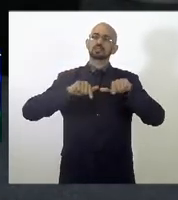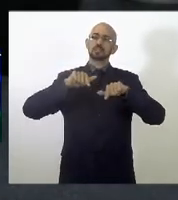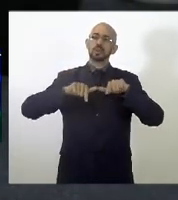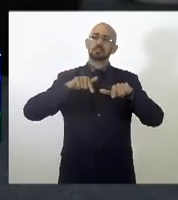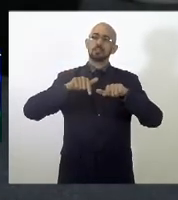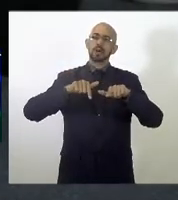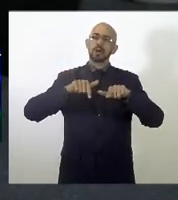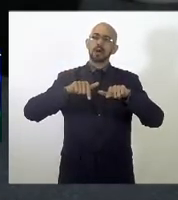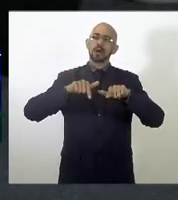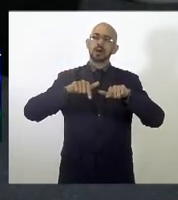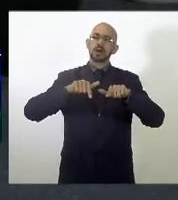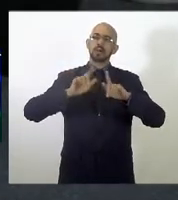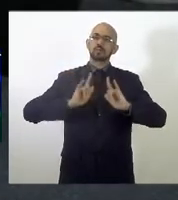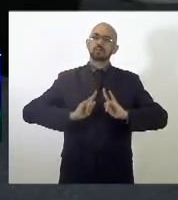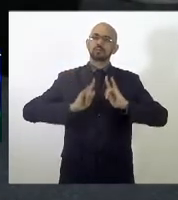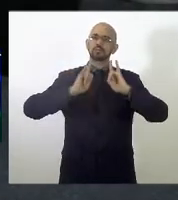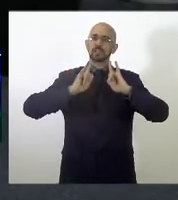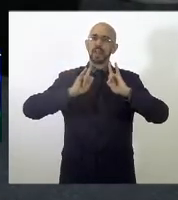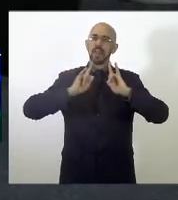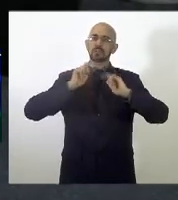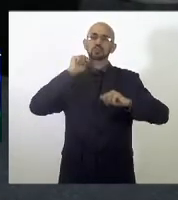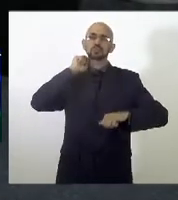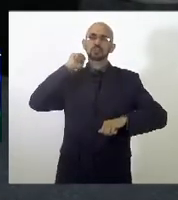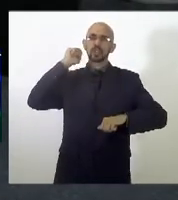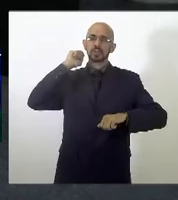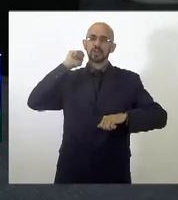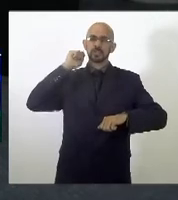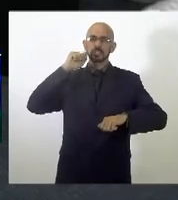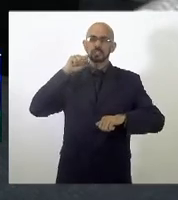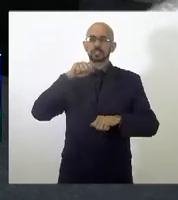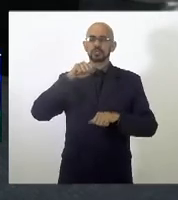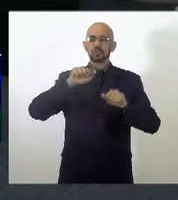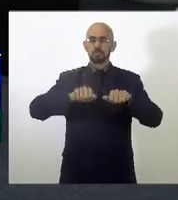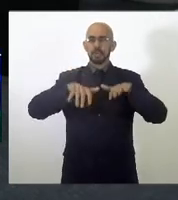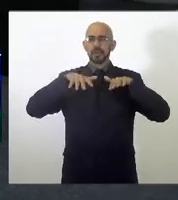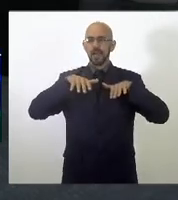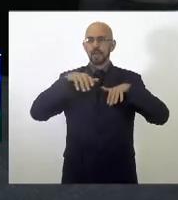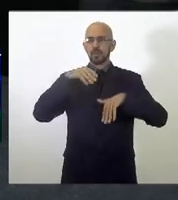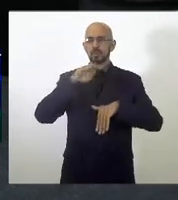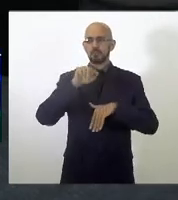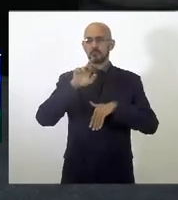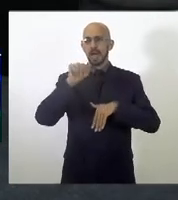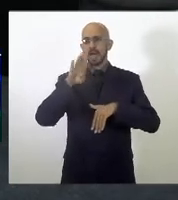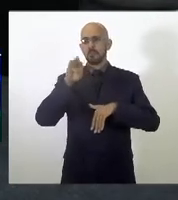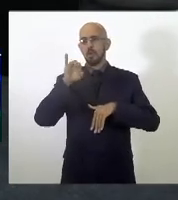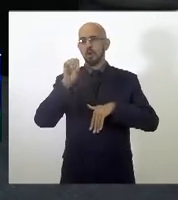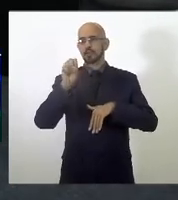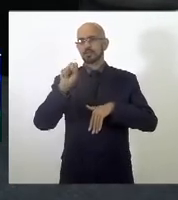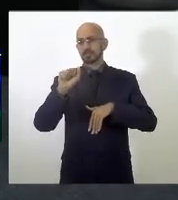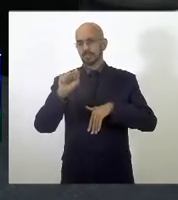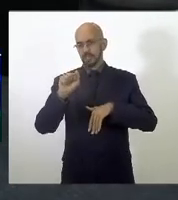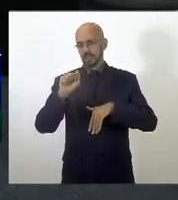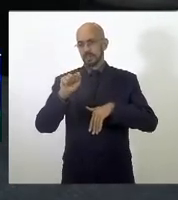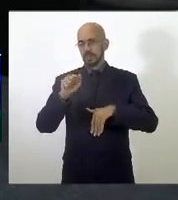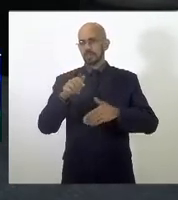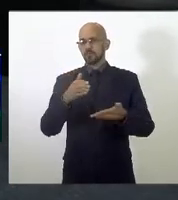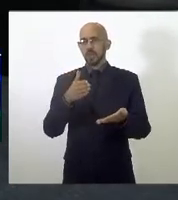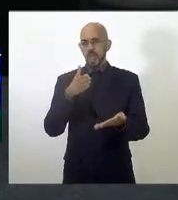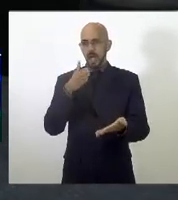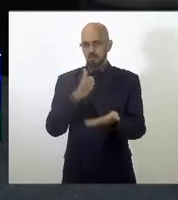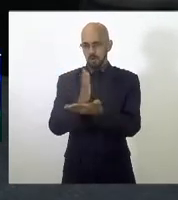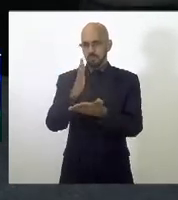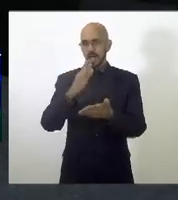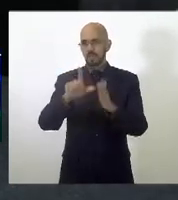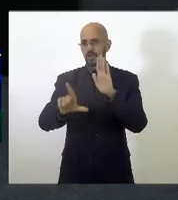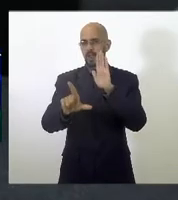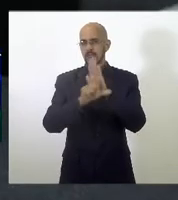no plenário Barbosa Lima Sobrinho, o último projeto de lei votado, aprovado, que já virou lei porque foi sancionado,